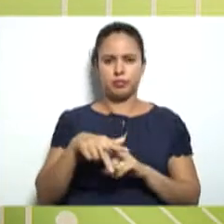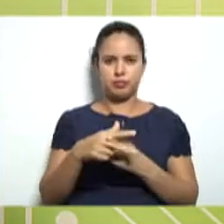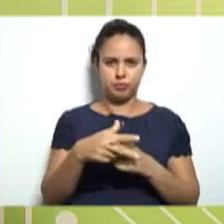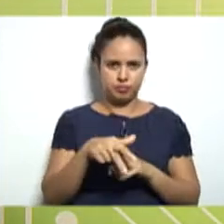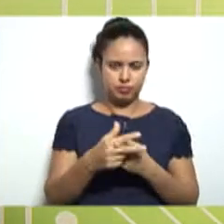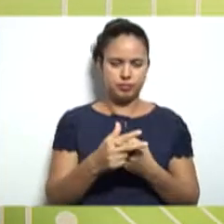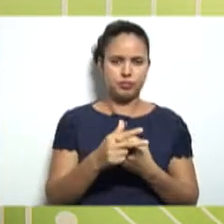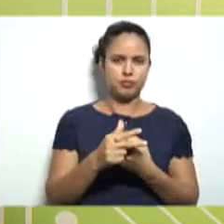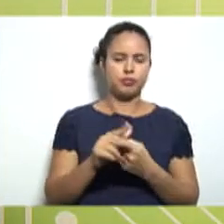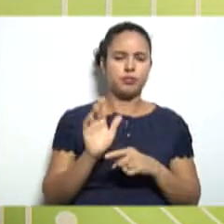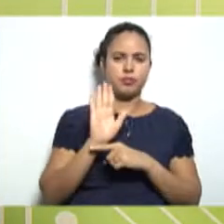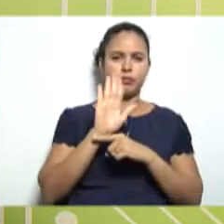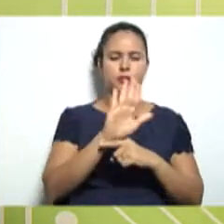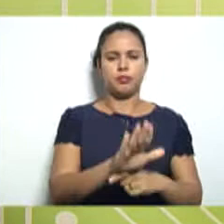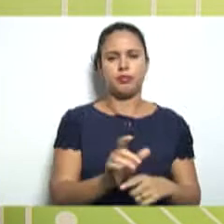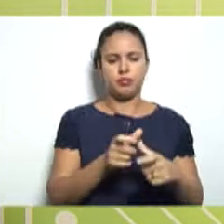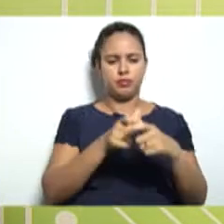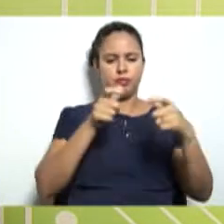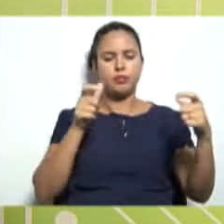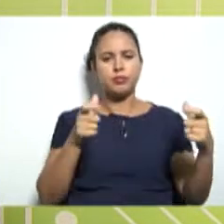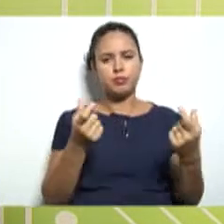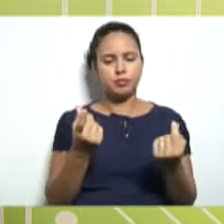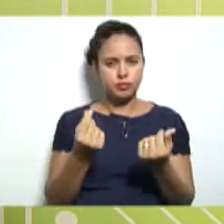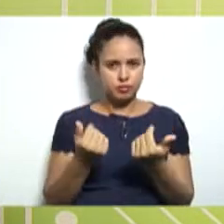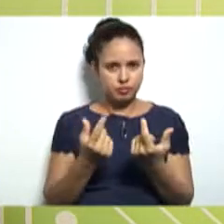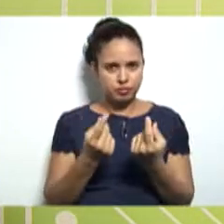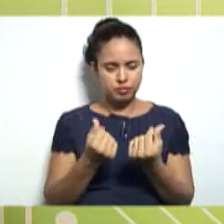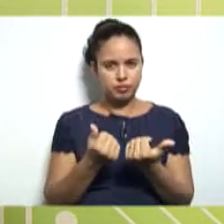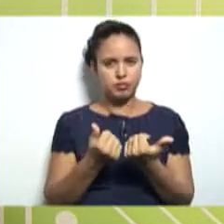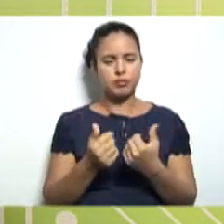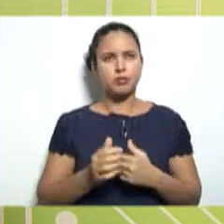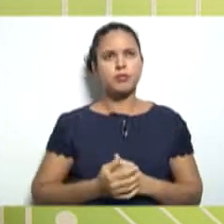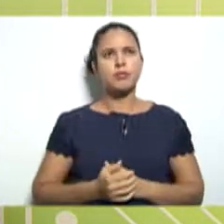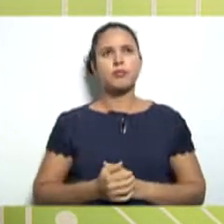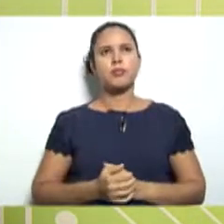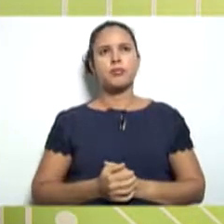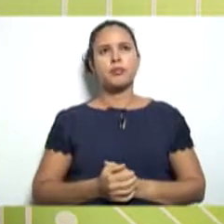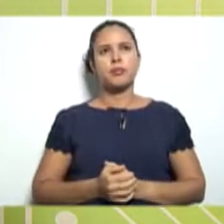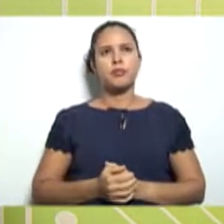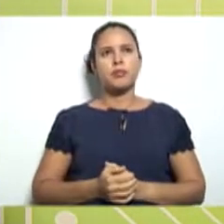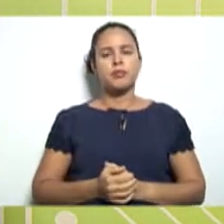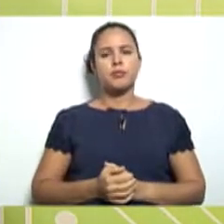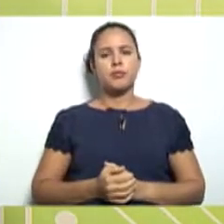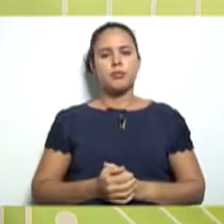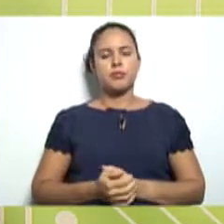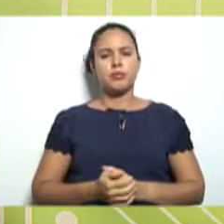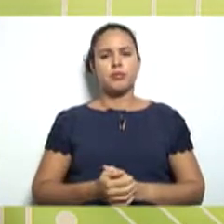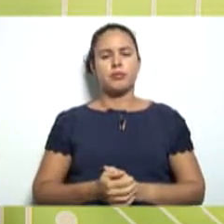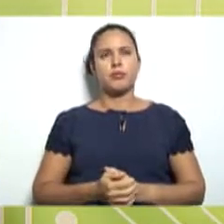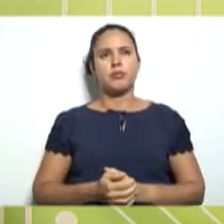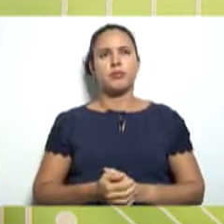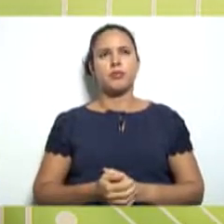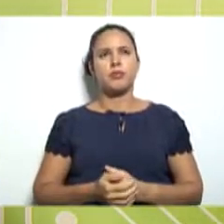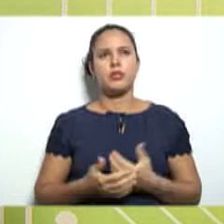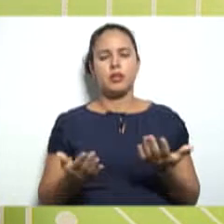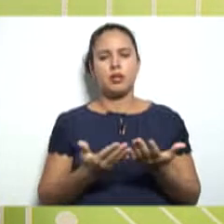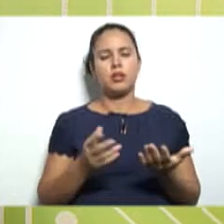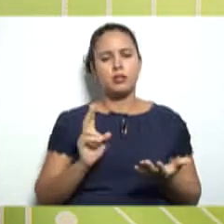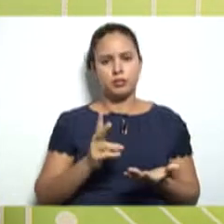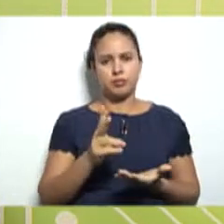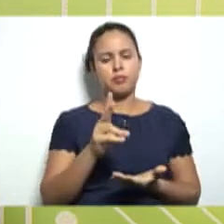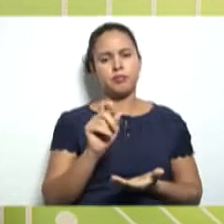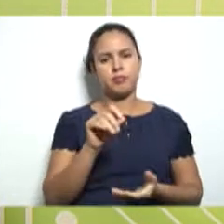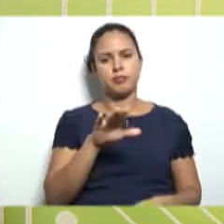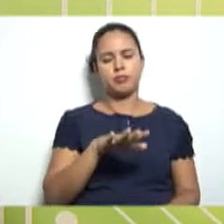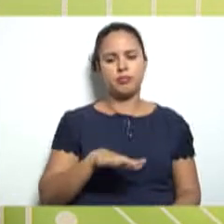econômica. Então, o crescimento econômico ele passa muito por essa questão da infraestrutura. Bom, seguindo sobre nossos ramos, nós falamos um